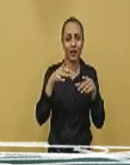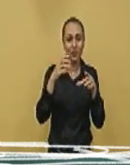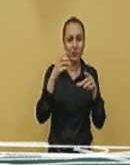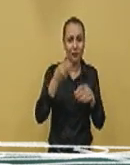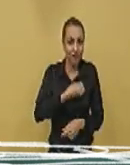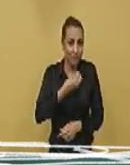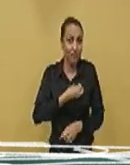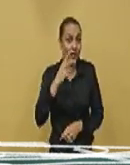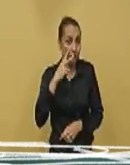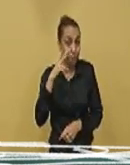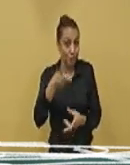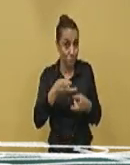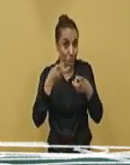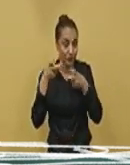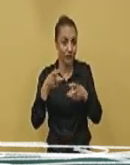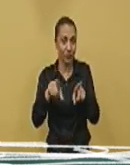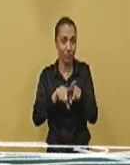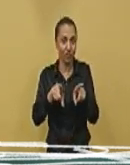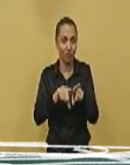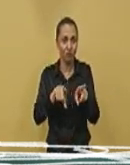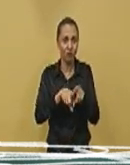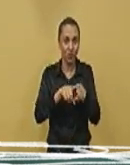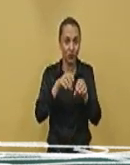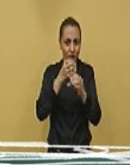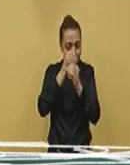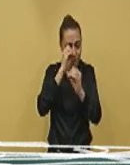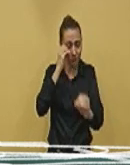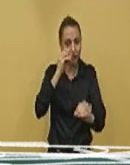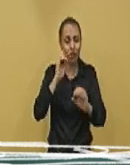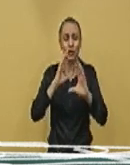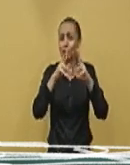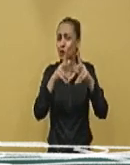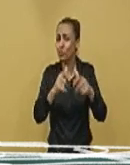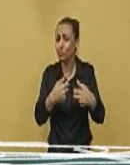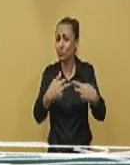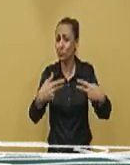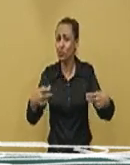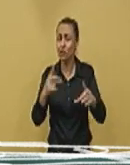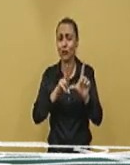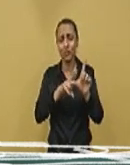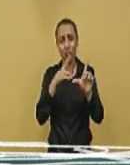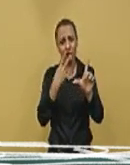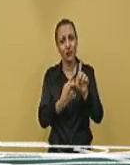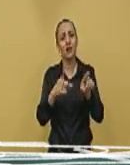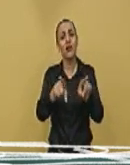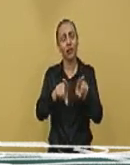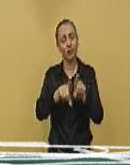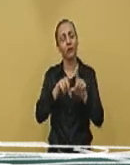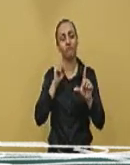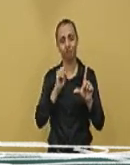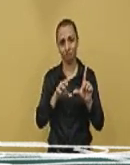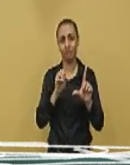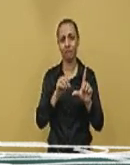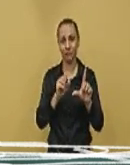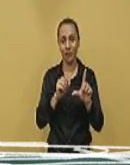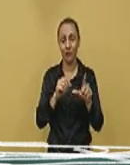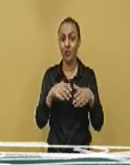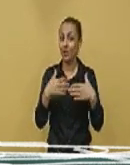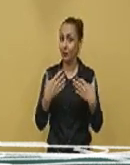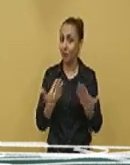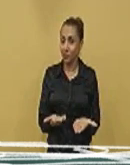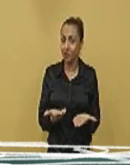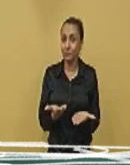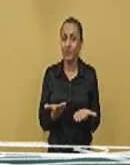né, vivenciado pela biotecnologia, vivenciado por vários bacharelados, inclusive pelas licenciaturas. Né. Então,